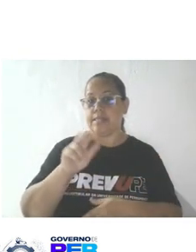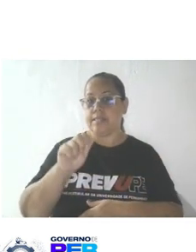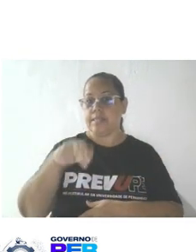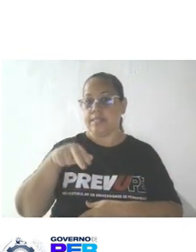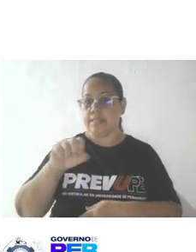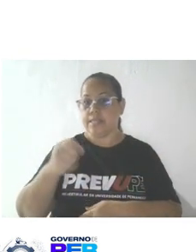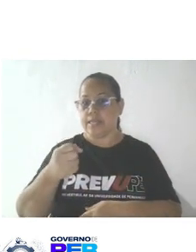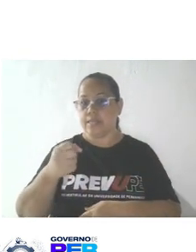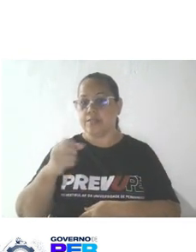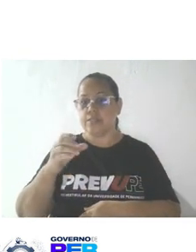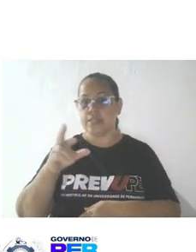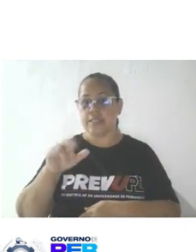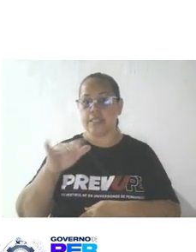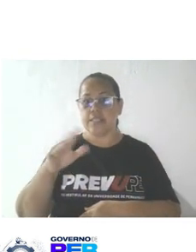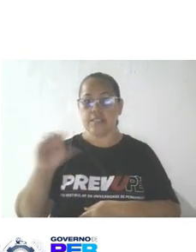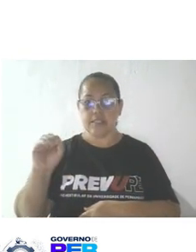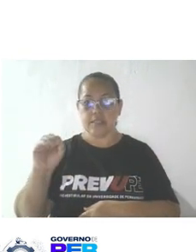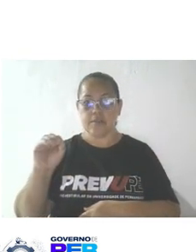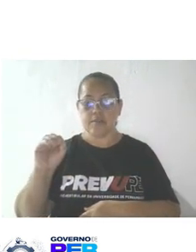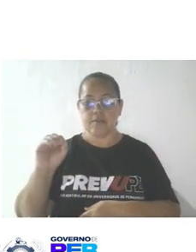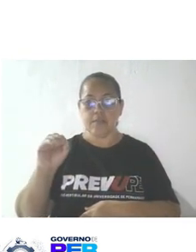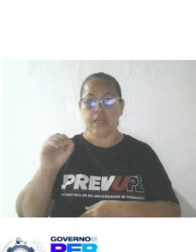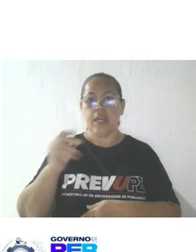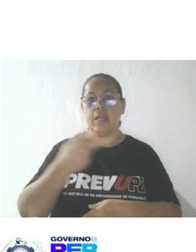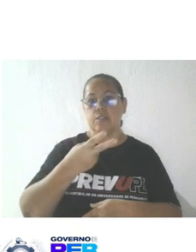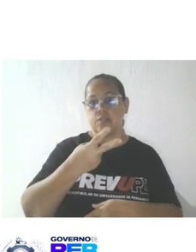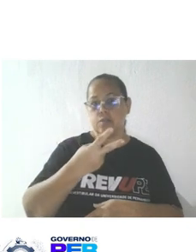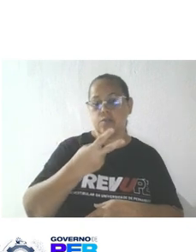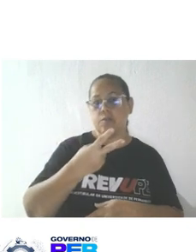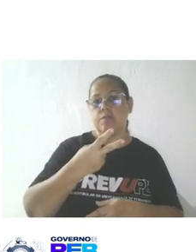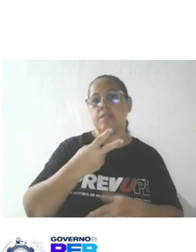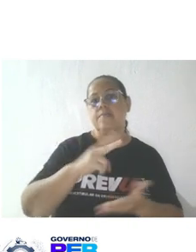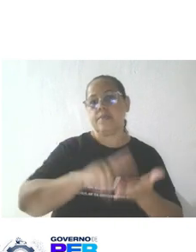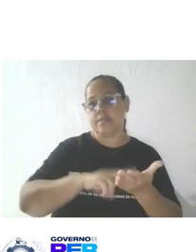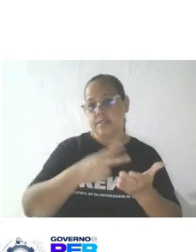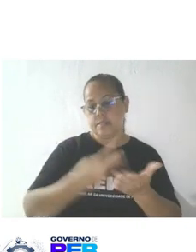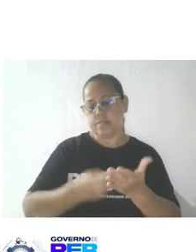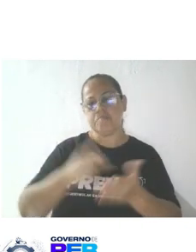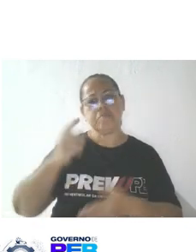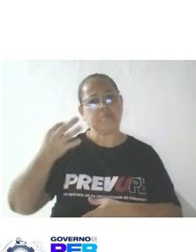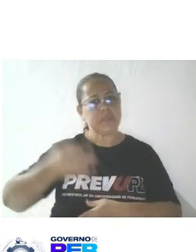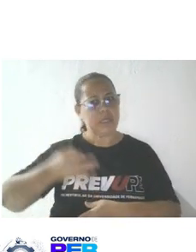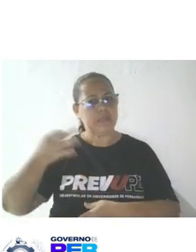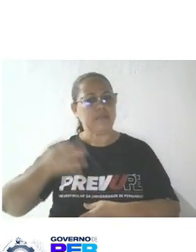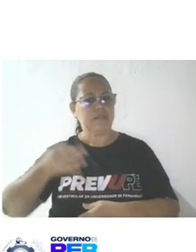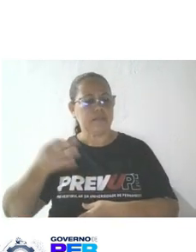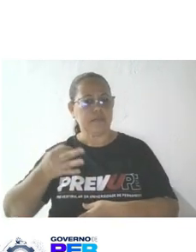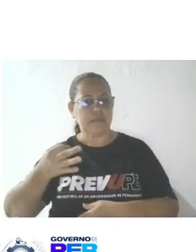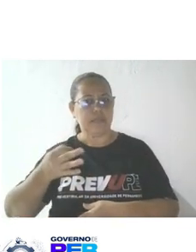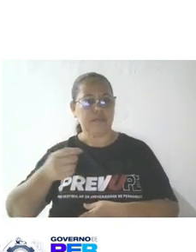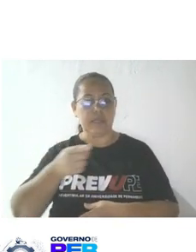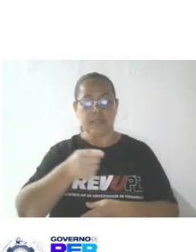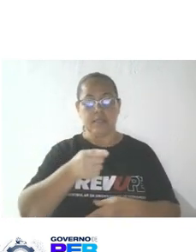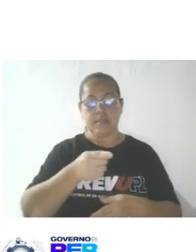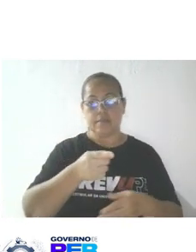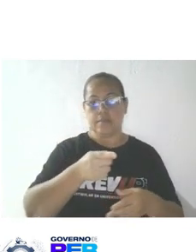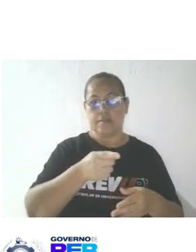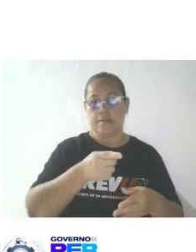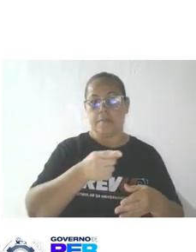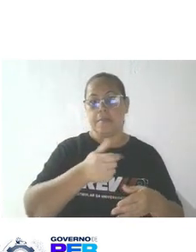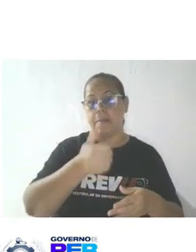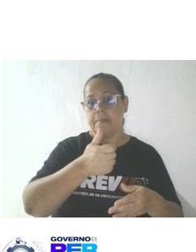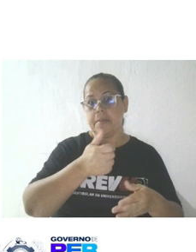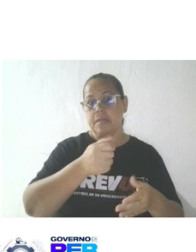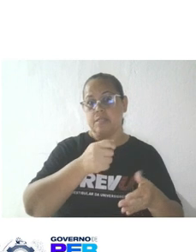chama tradução. Então, letra C está correta, né, pessoal? Por quê? Durante a síntese proteica, primeiro eu vou transcrever, ó,